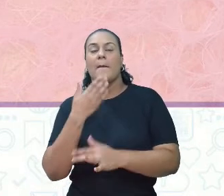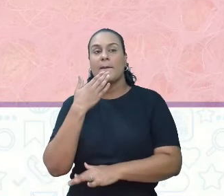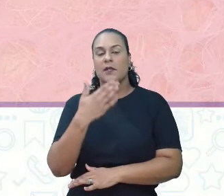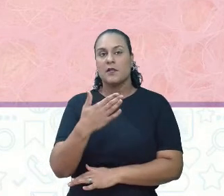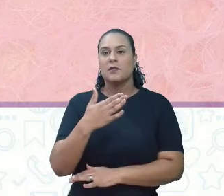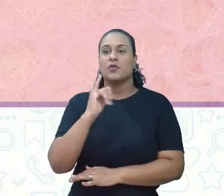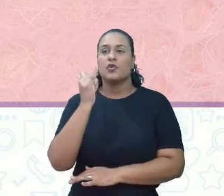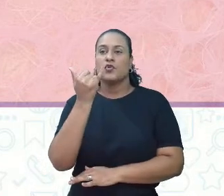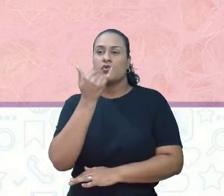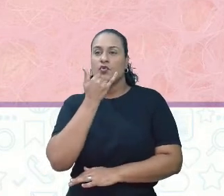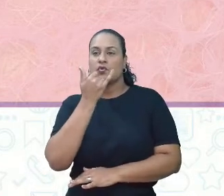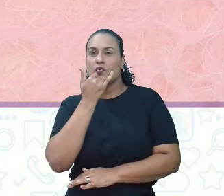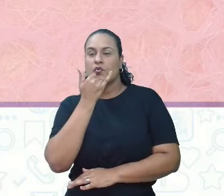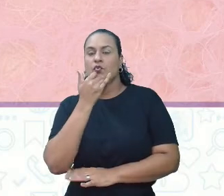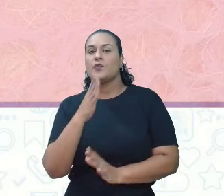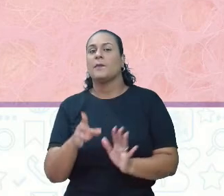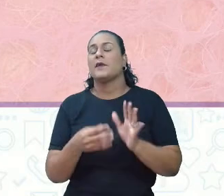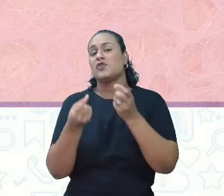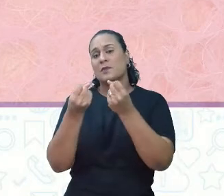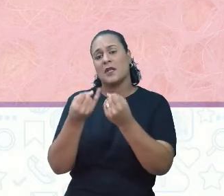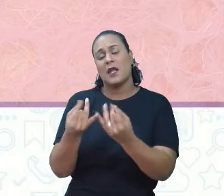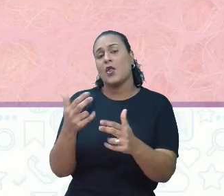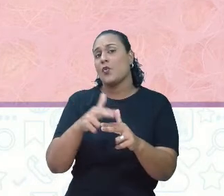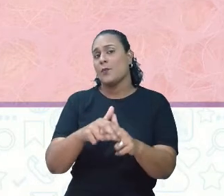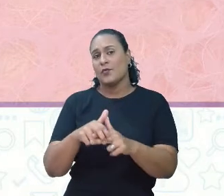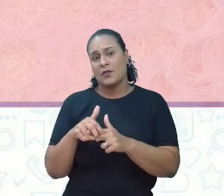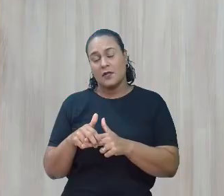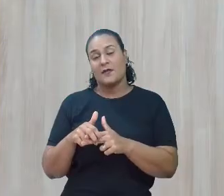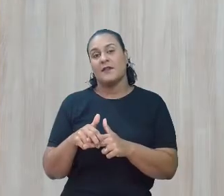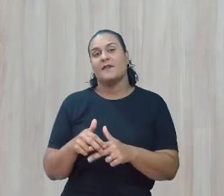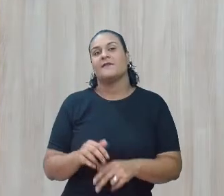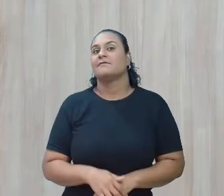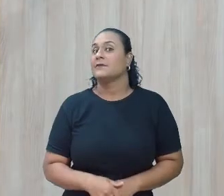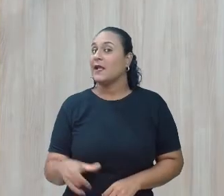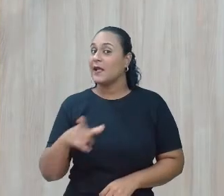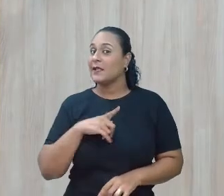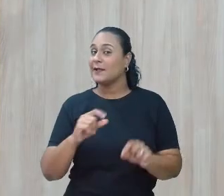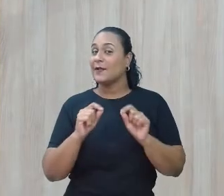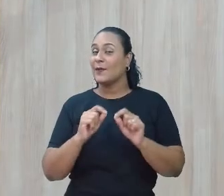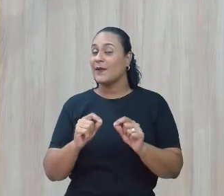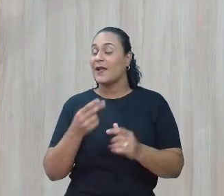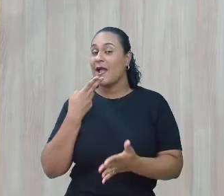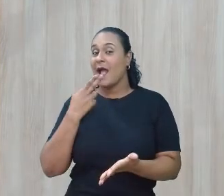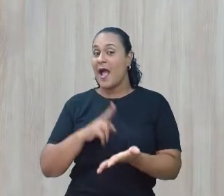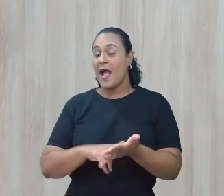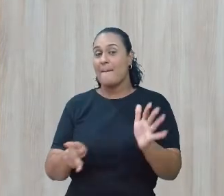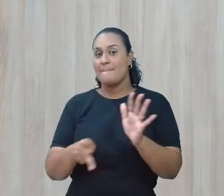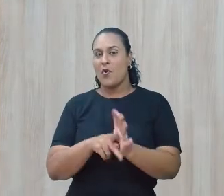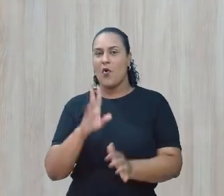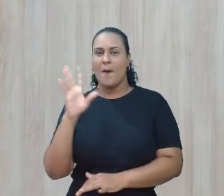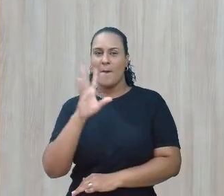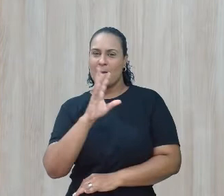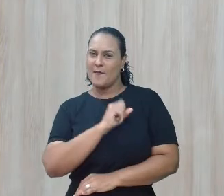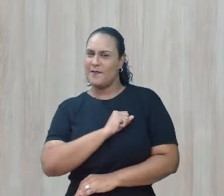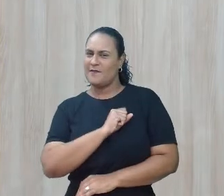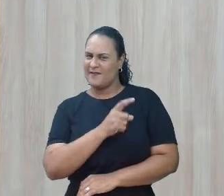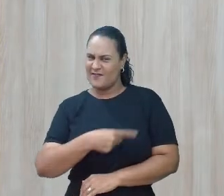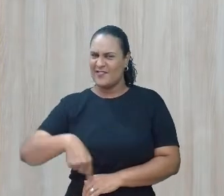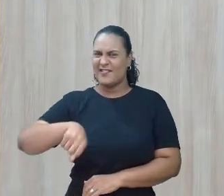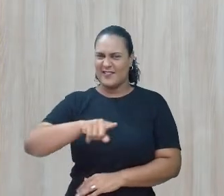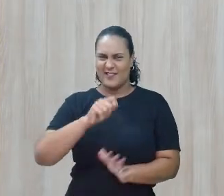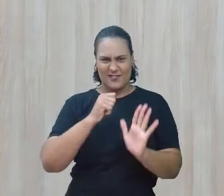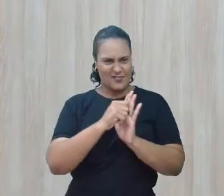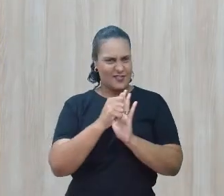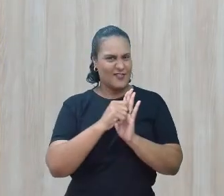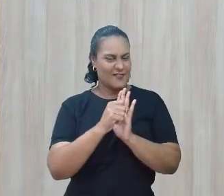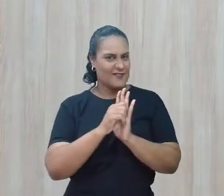seu ponto de vista, né? E temos a carta de amor, que eu acho que todo mundo já escreveu uma carta de